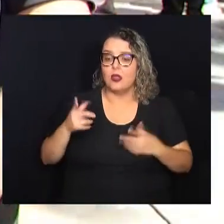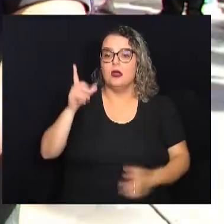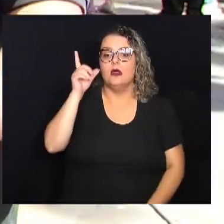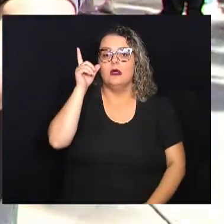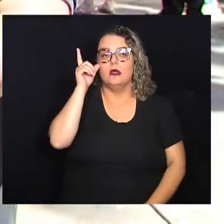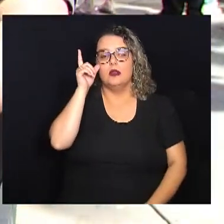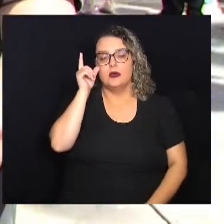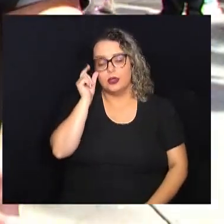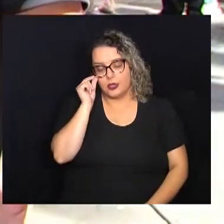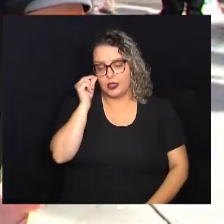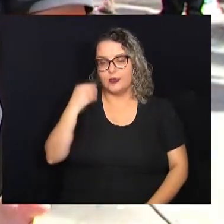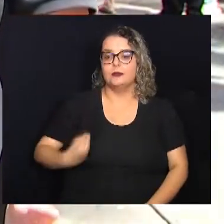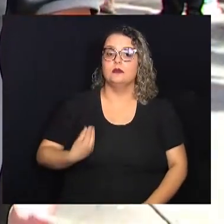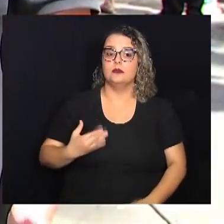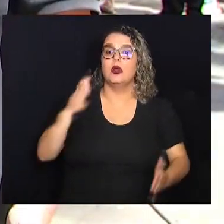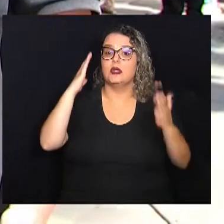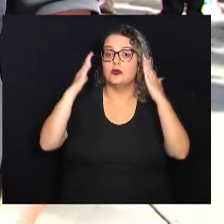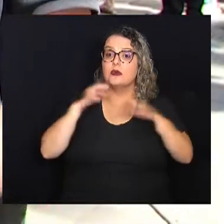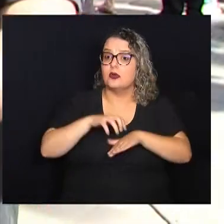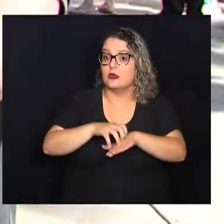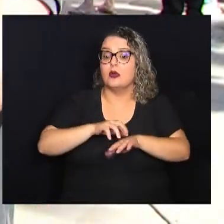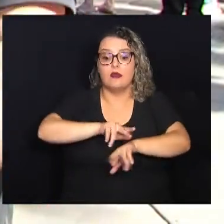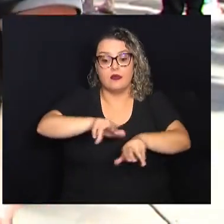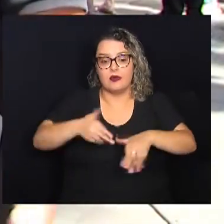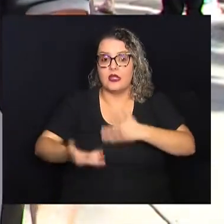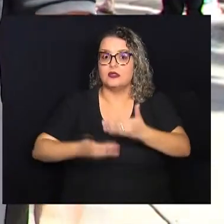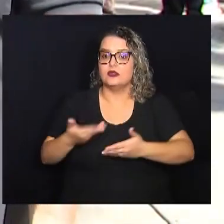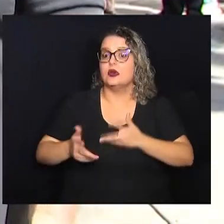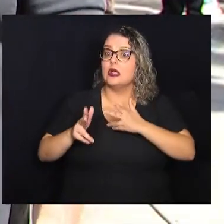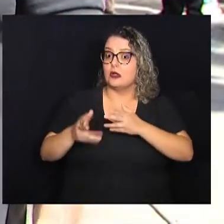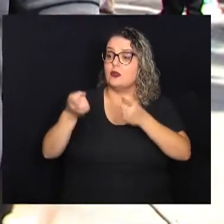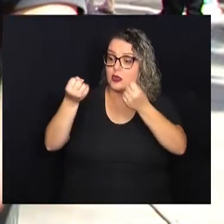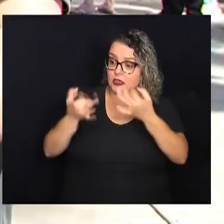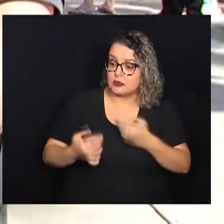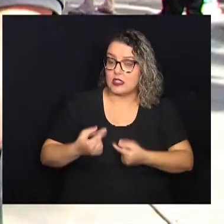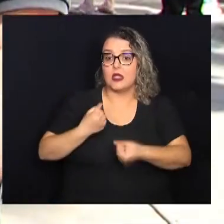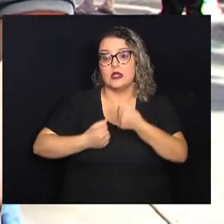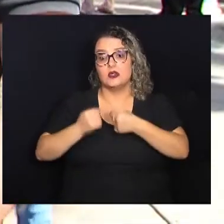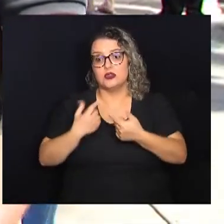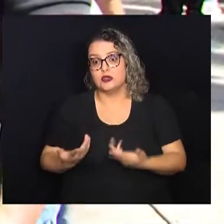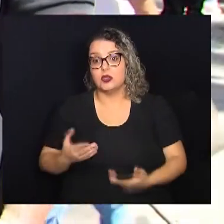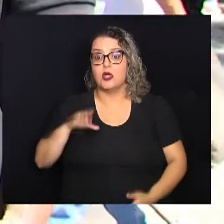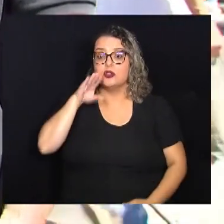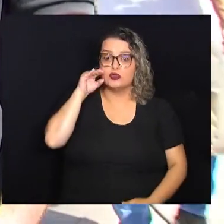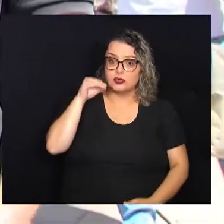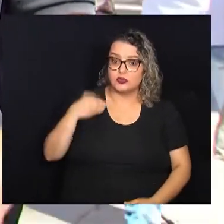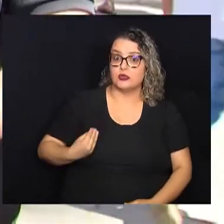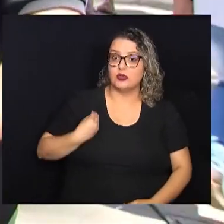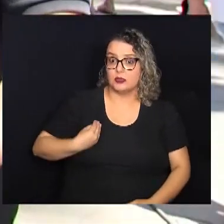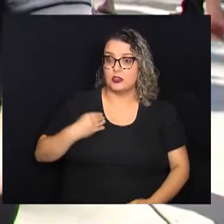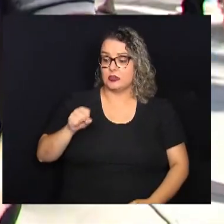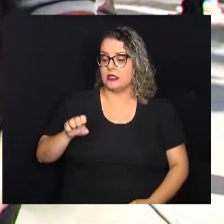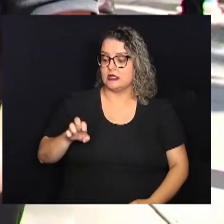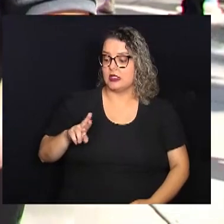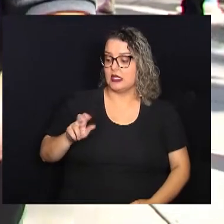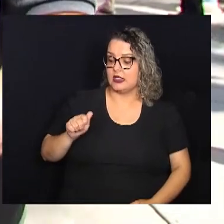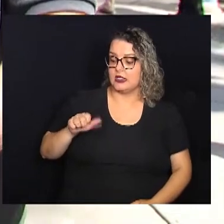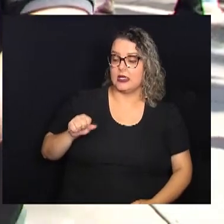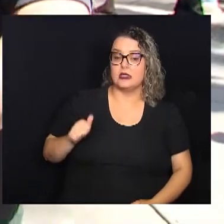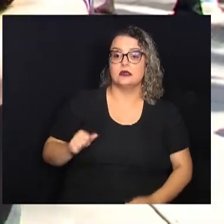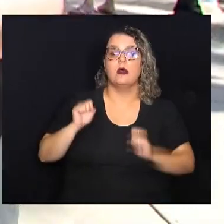vida, mas o caminhão também oferece diversos outros serviços, como a orientação financeira. Os funcionários que estão aqui da Serasa também podem ajudar